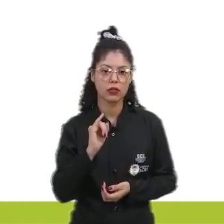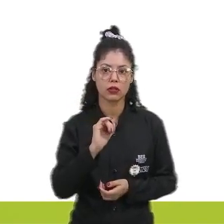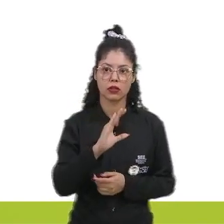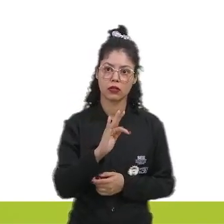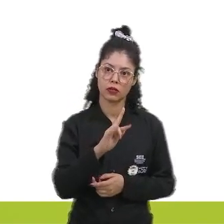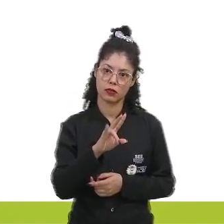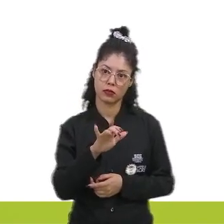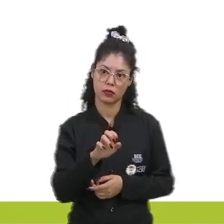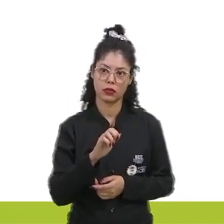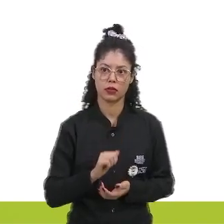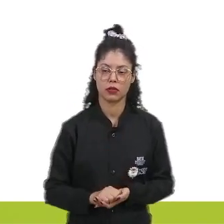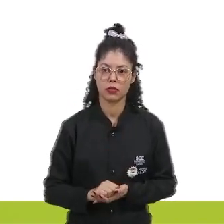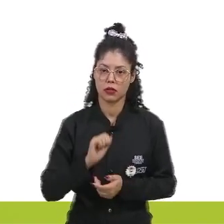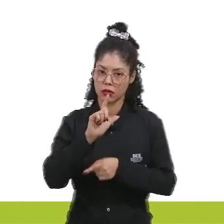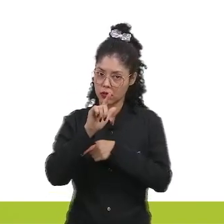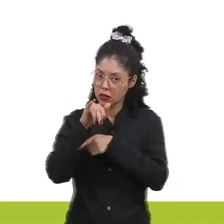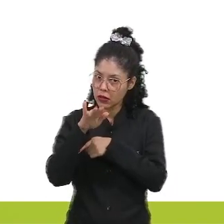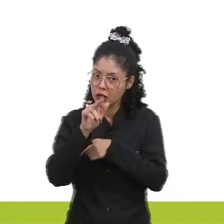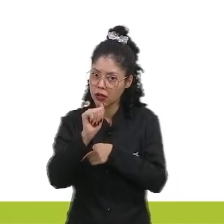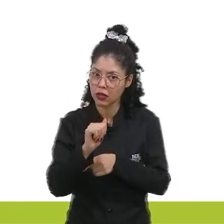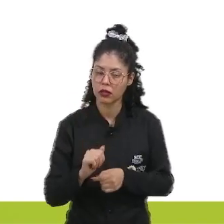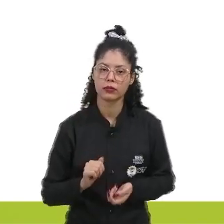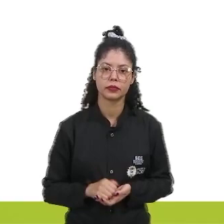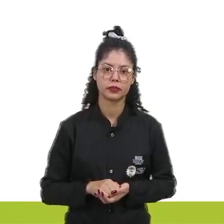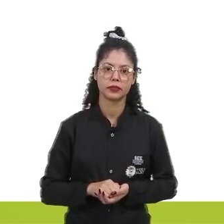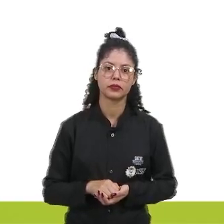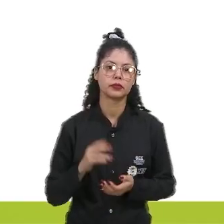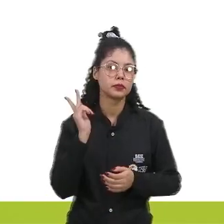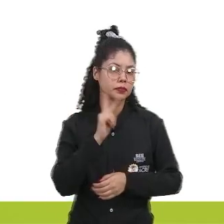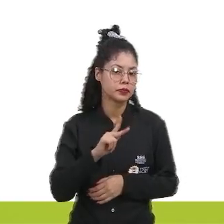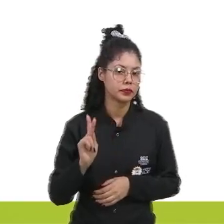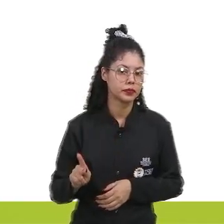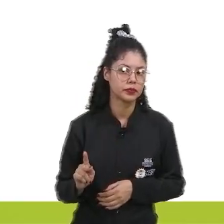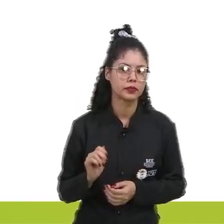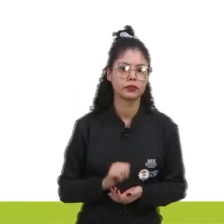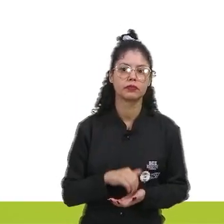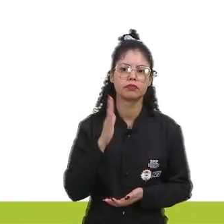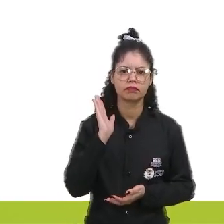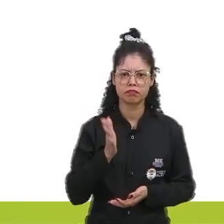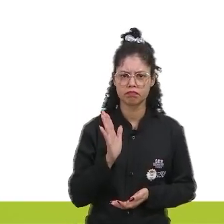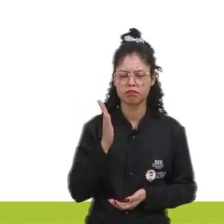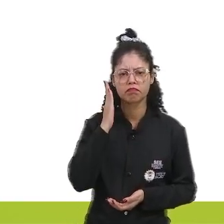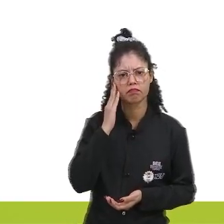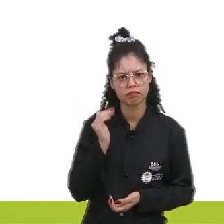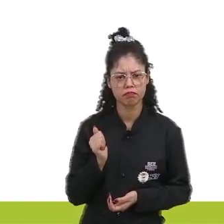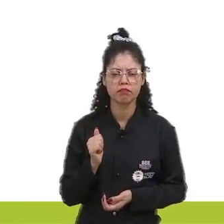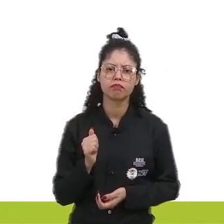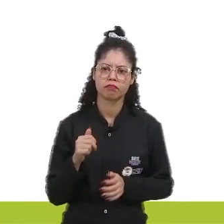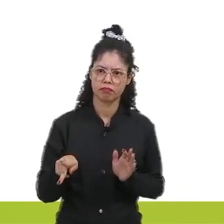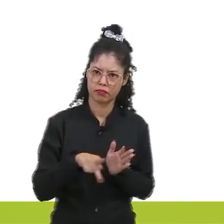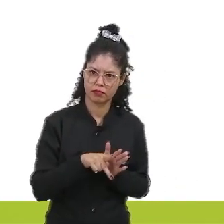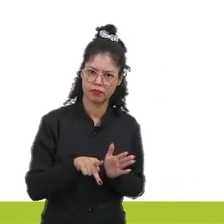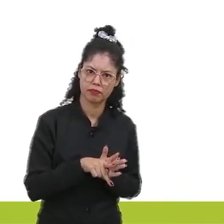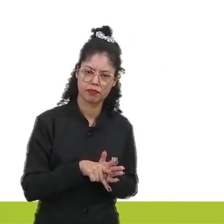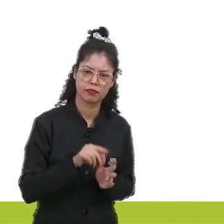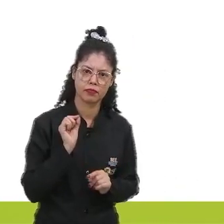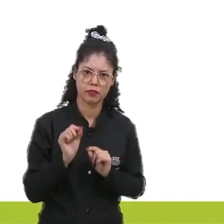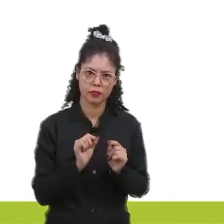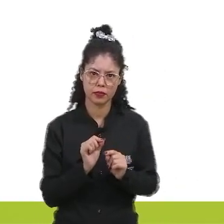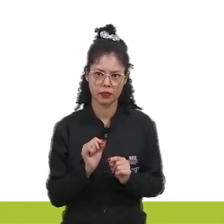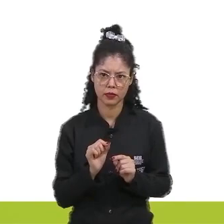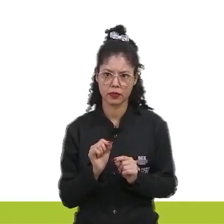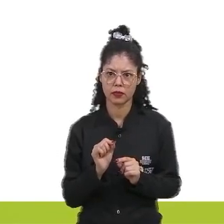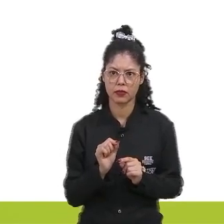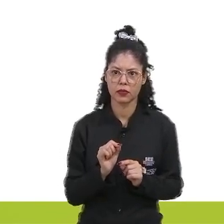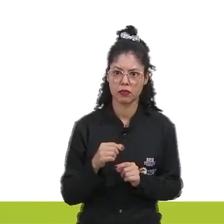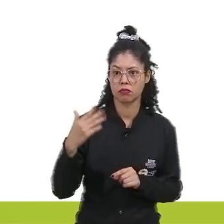coeficiente linear, para poder definir o gráfico, tá bom? Professor, eu já sei que o termo independente lá, ó, né, meu termo independente,